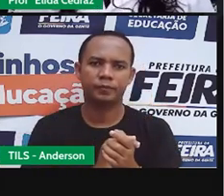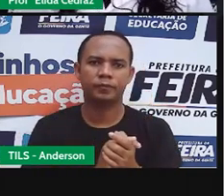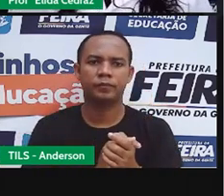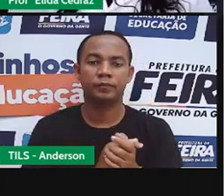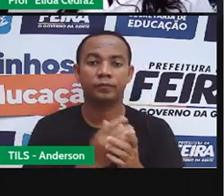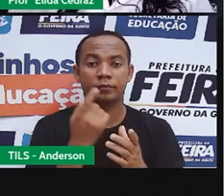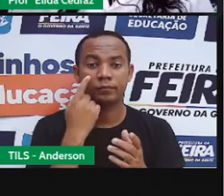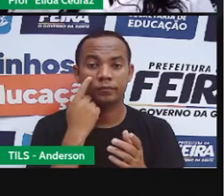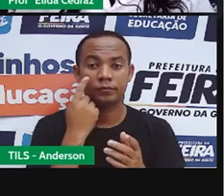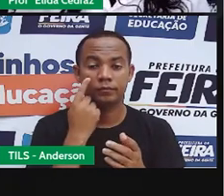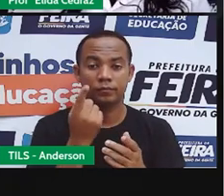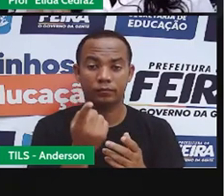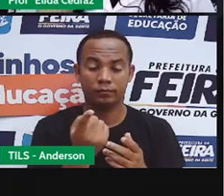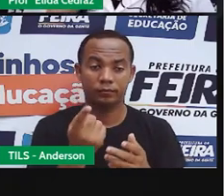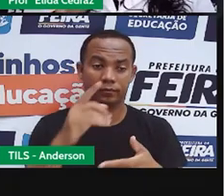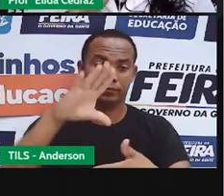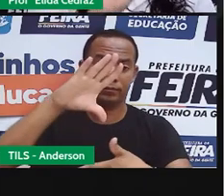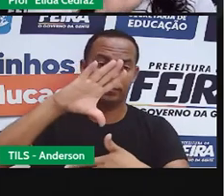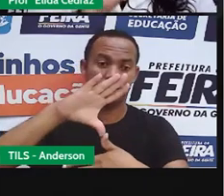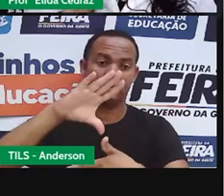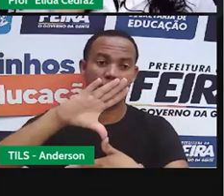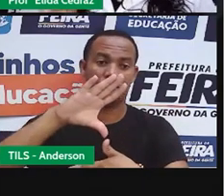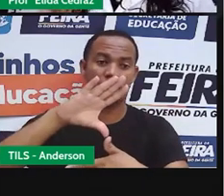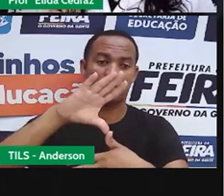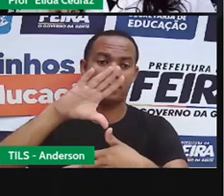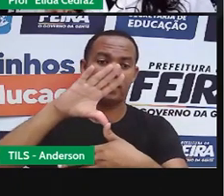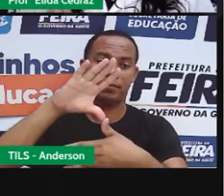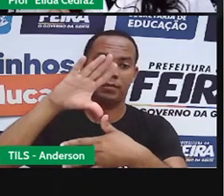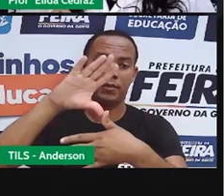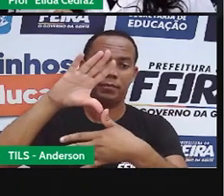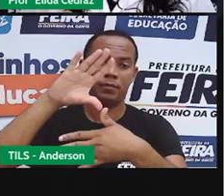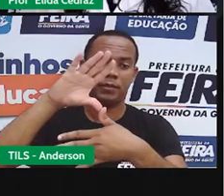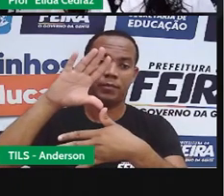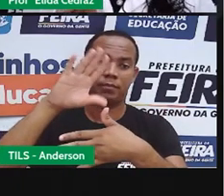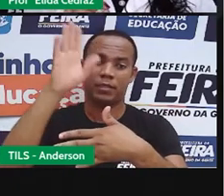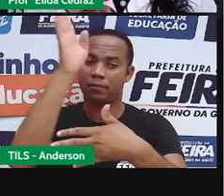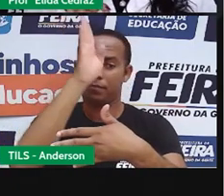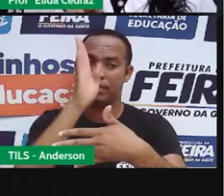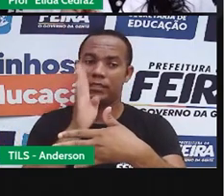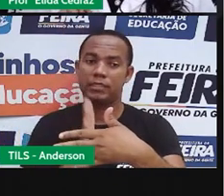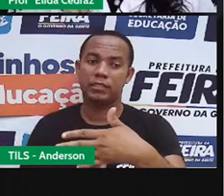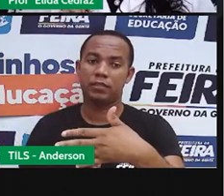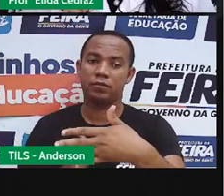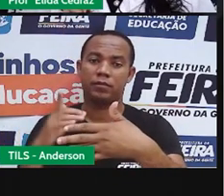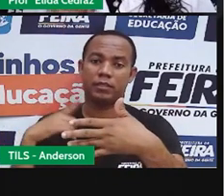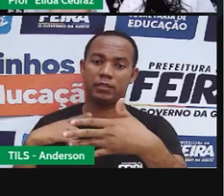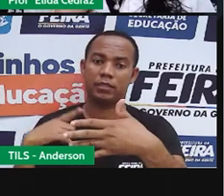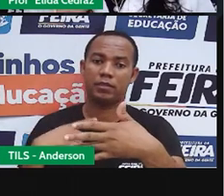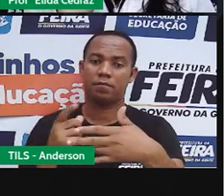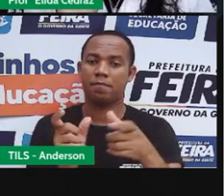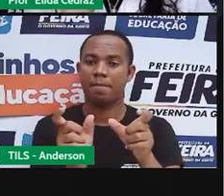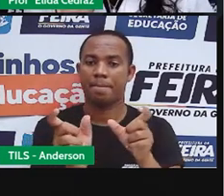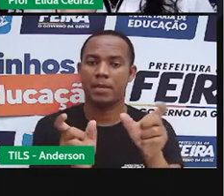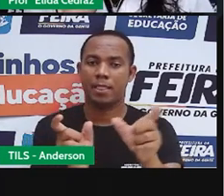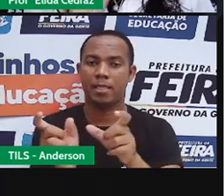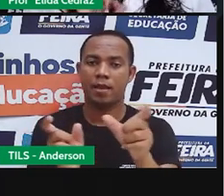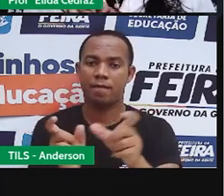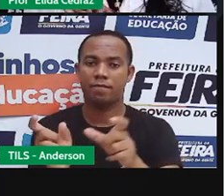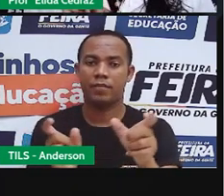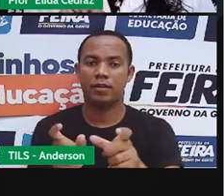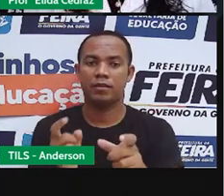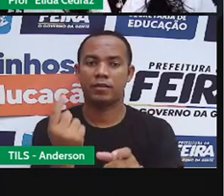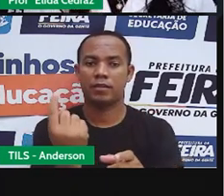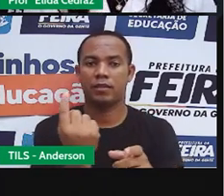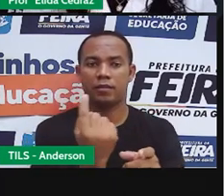Esse mapa do Brasil tem um monte de palavrinhas ali. Cada palavrinha dessa aí, cada